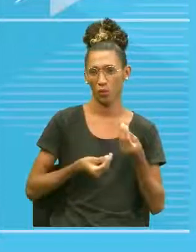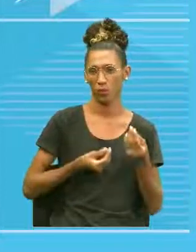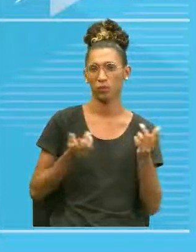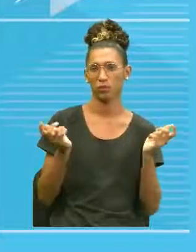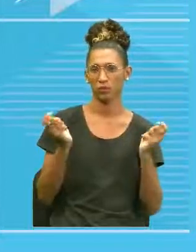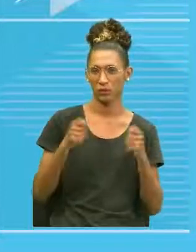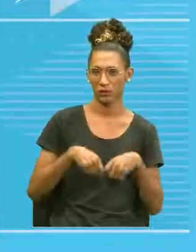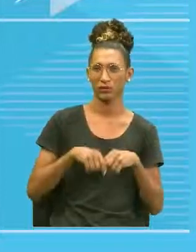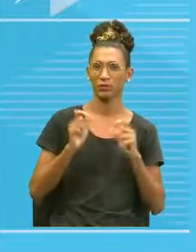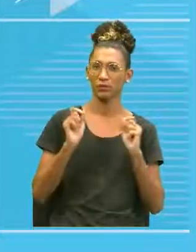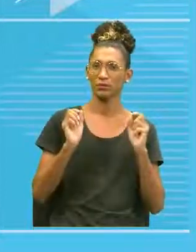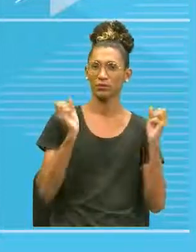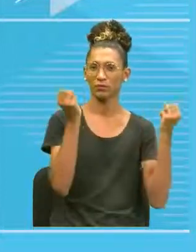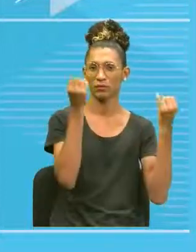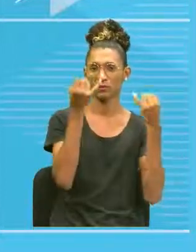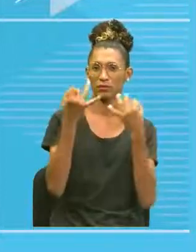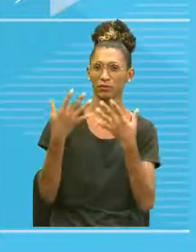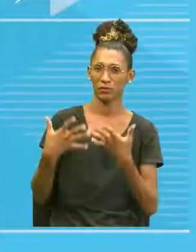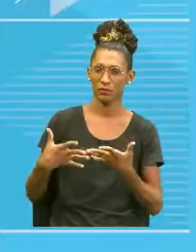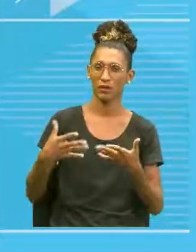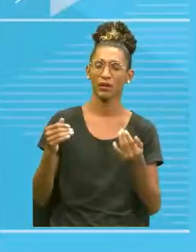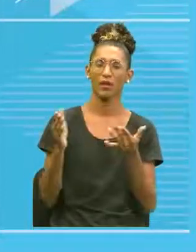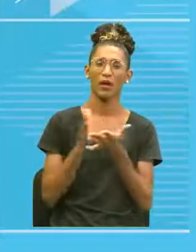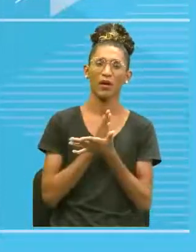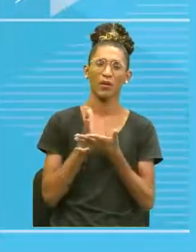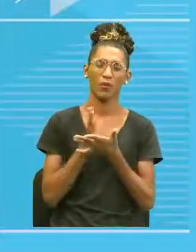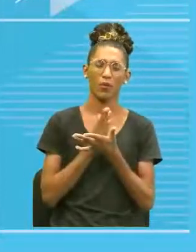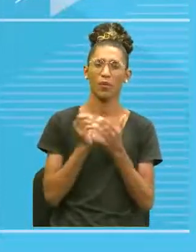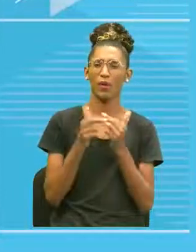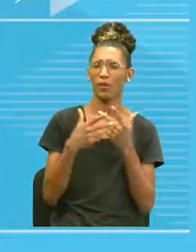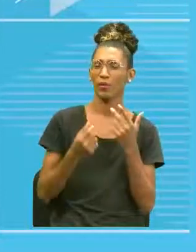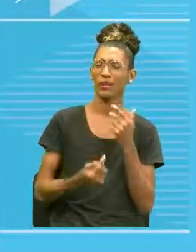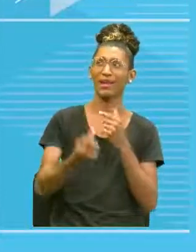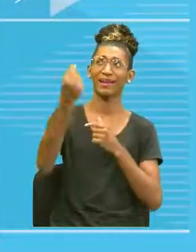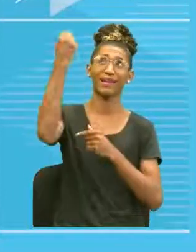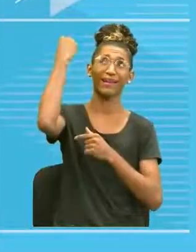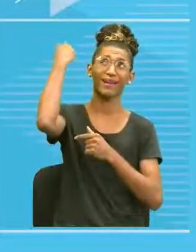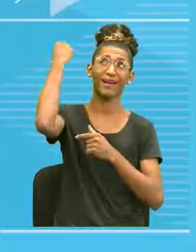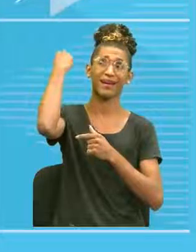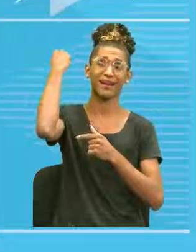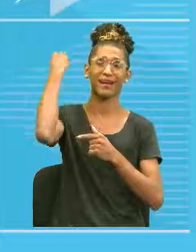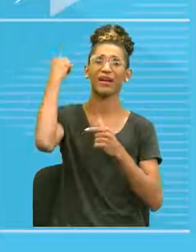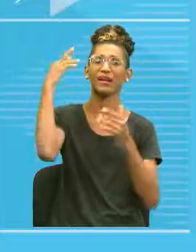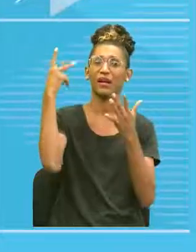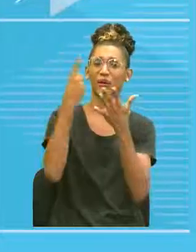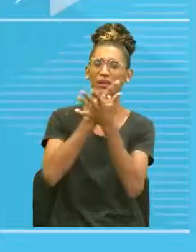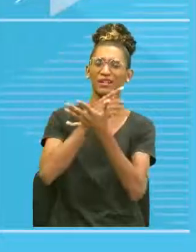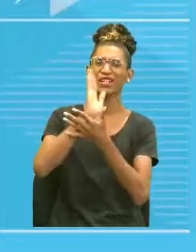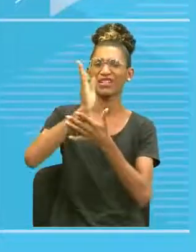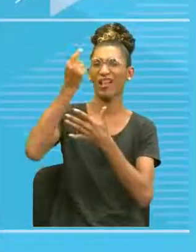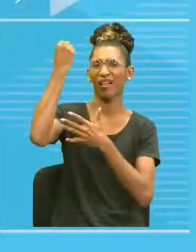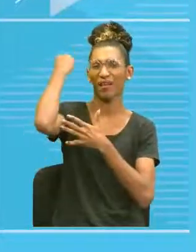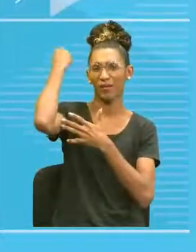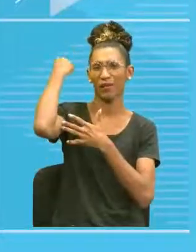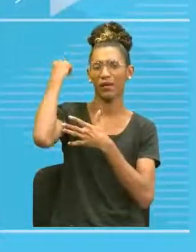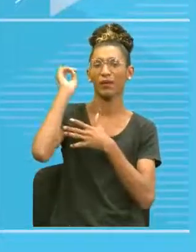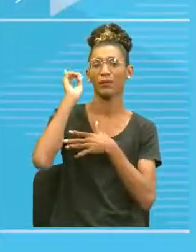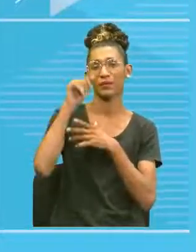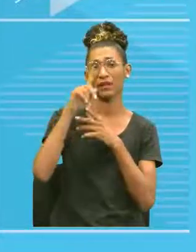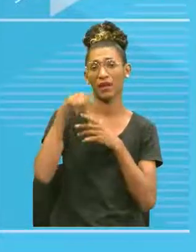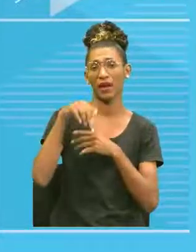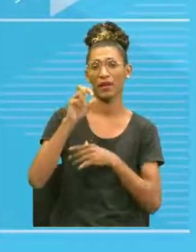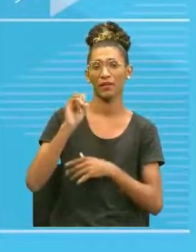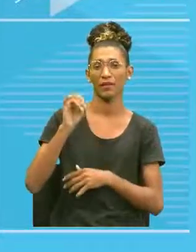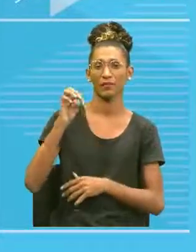para gente falar de uma ação habitual no passado algo que aconteceu no passado por isso que eu chamo de